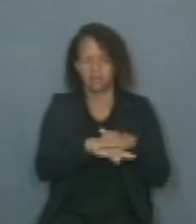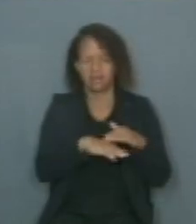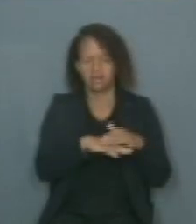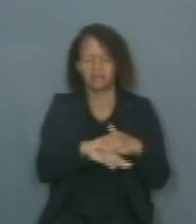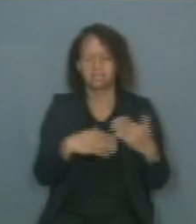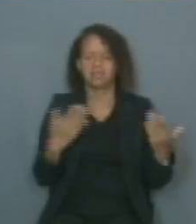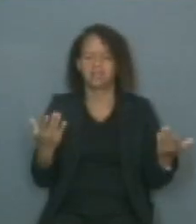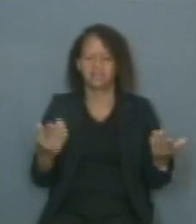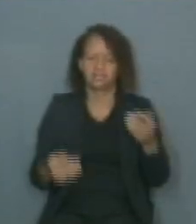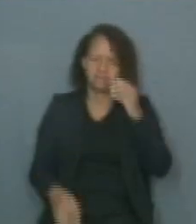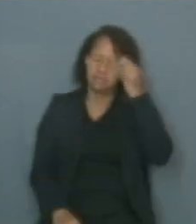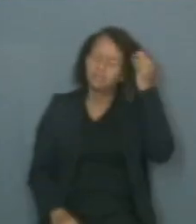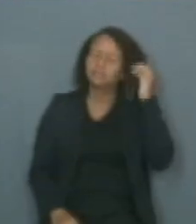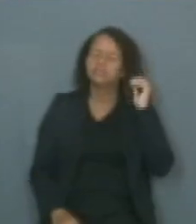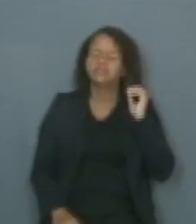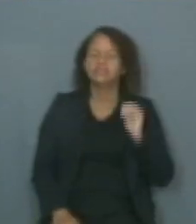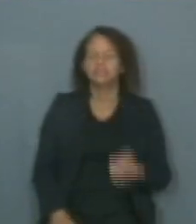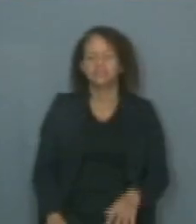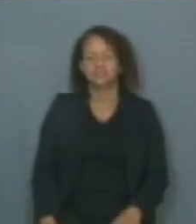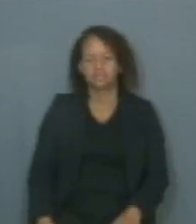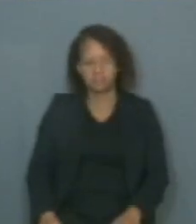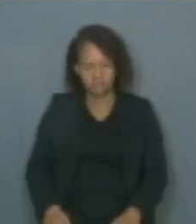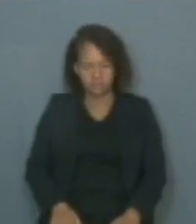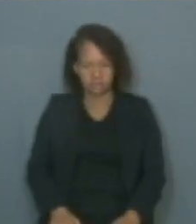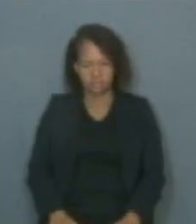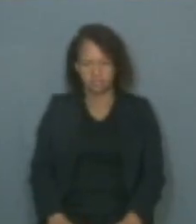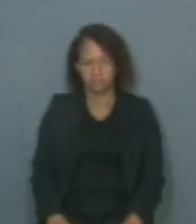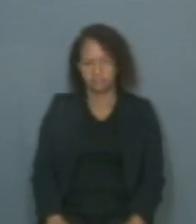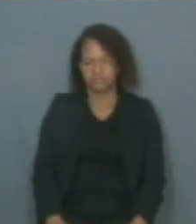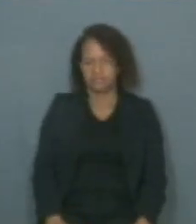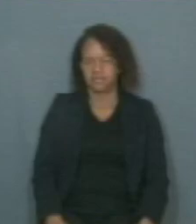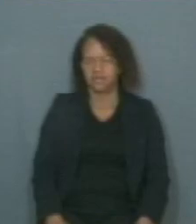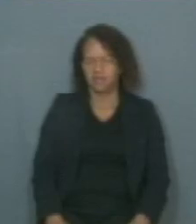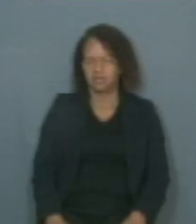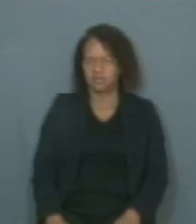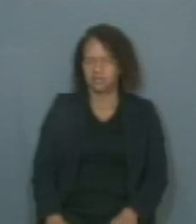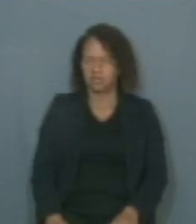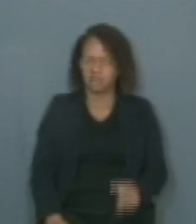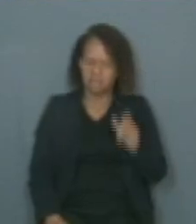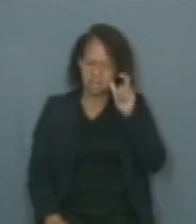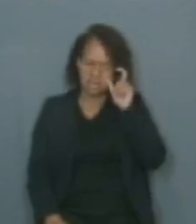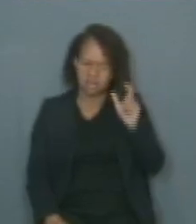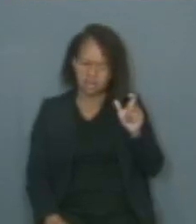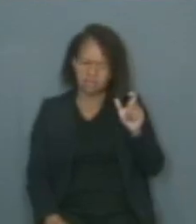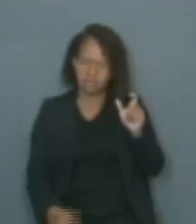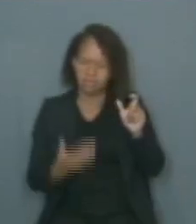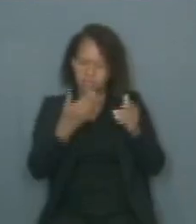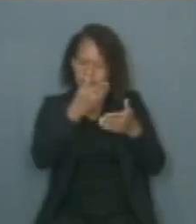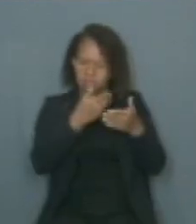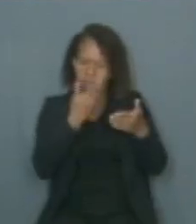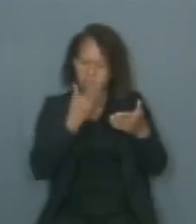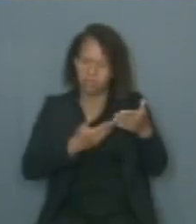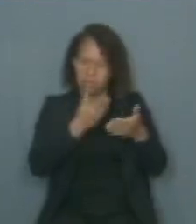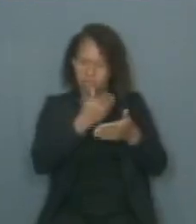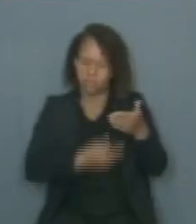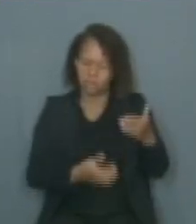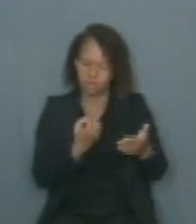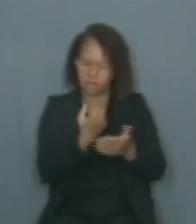desse jeito aqui, ó, a céu aberto. Eu acho que é mais interessante fazer uma licitação e comprar tudo novo,